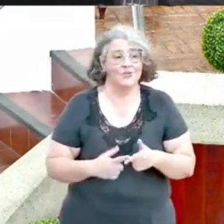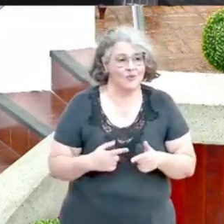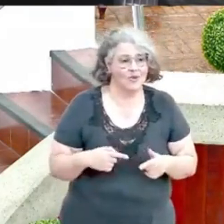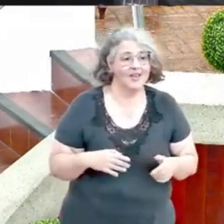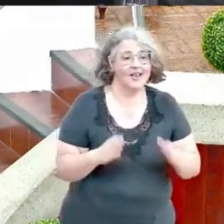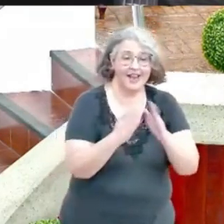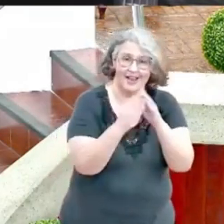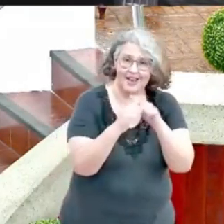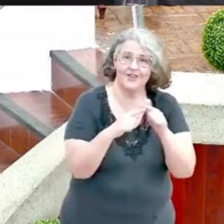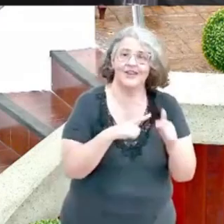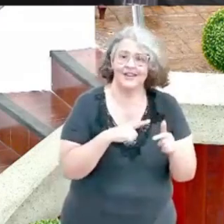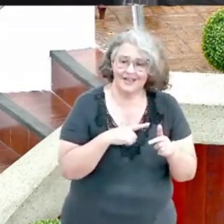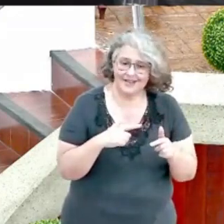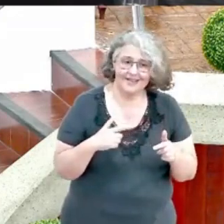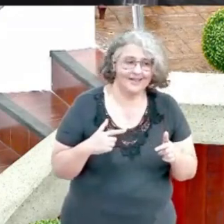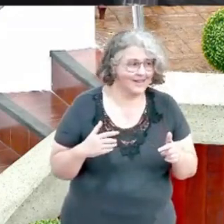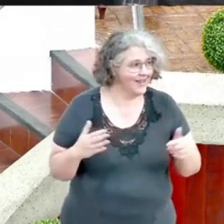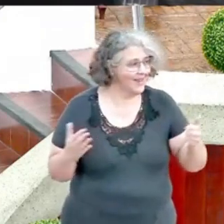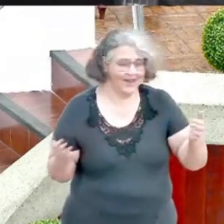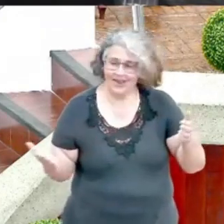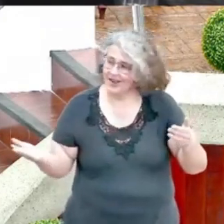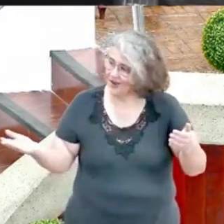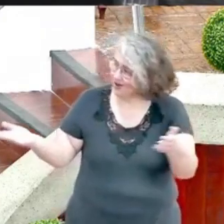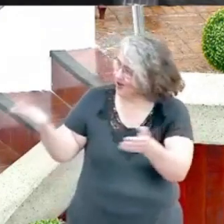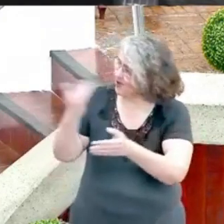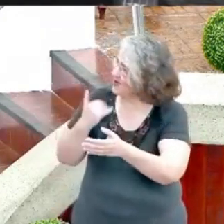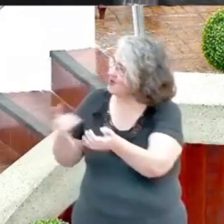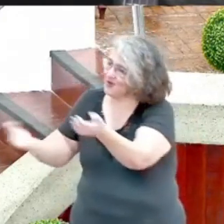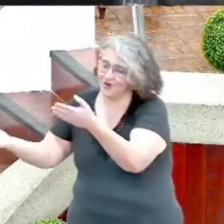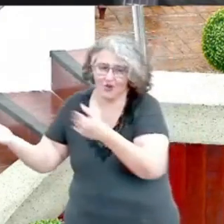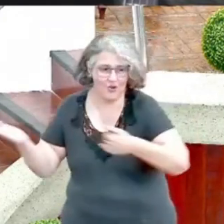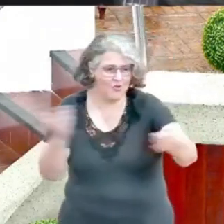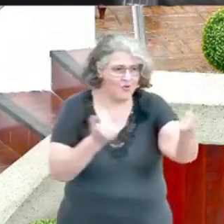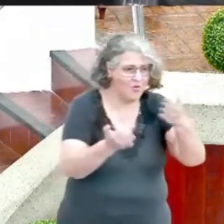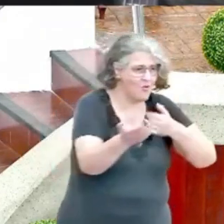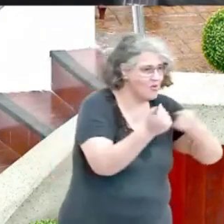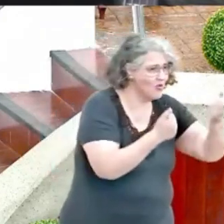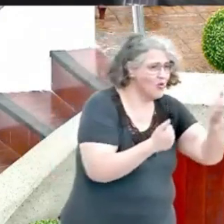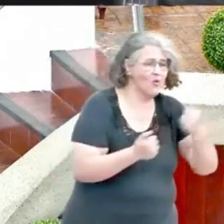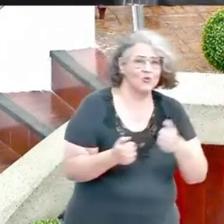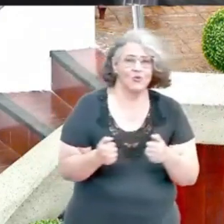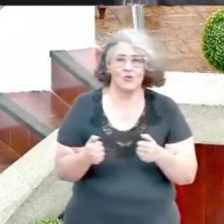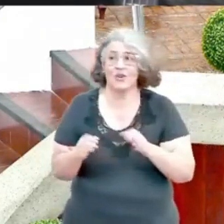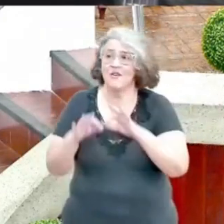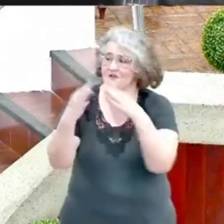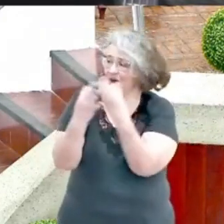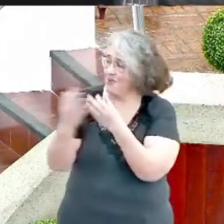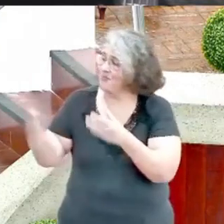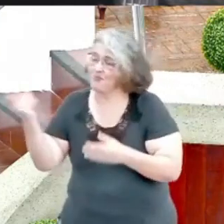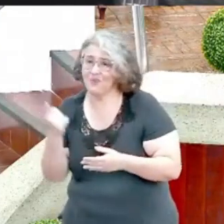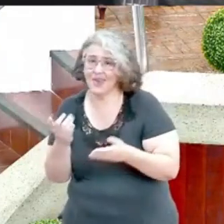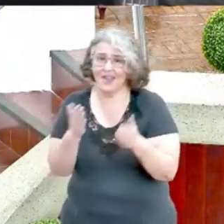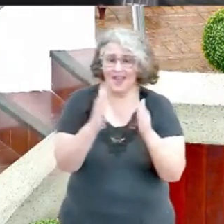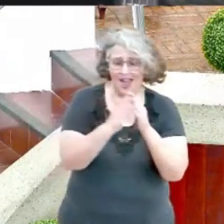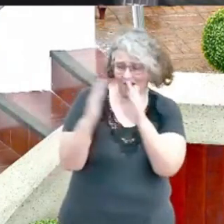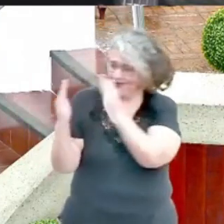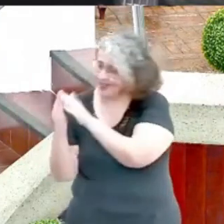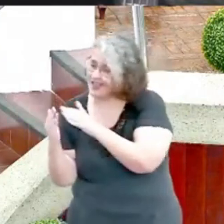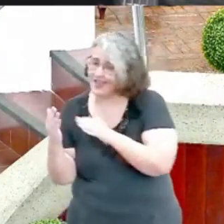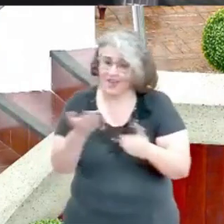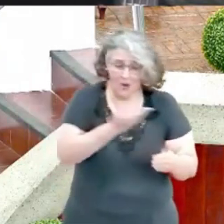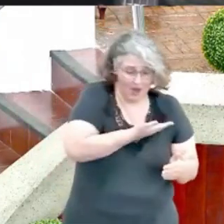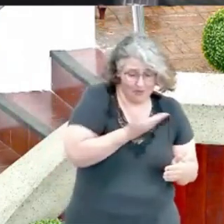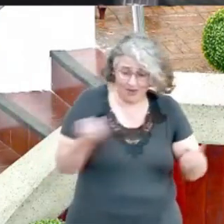de chamar os nossos vizinhos, os nossos amigos, os nossos parentes, para ouvirem o Evangelho de Jesus Cristo e aprenderem